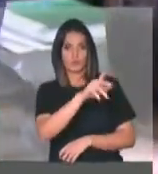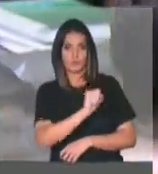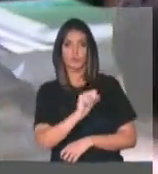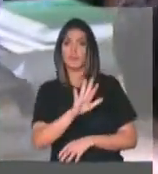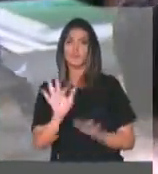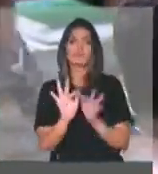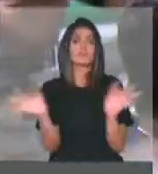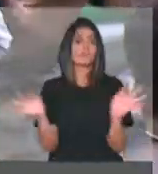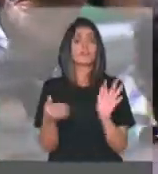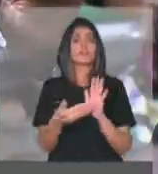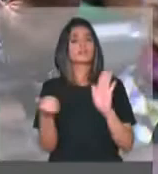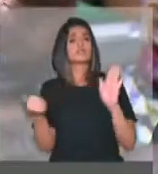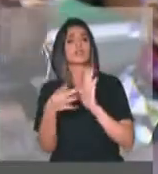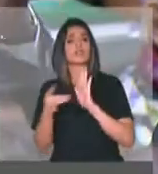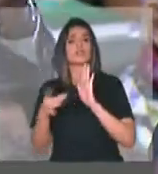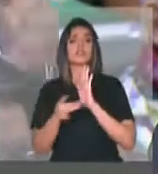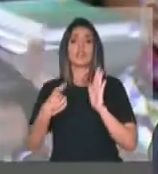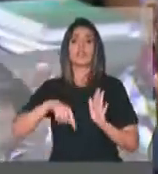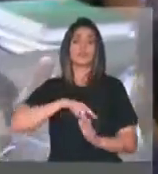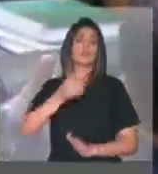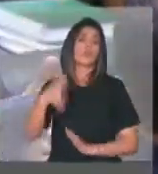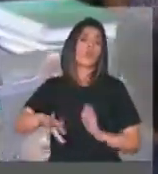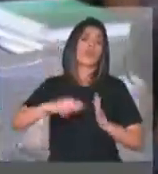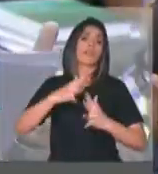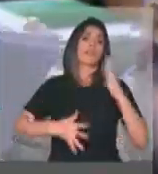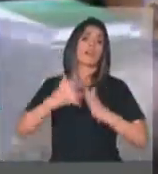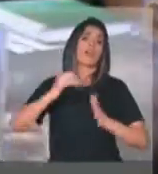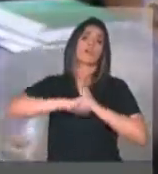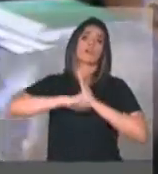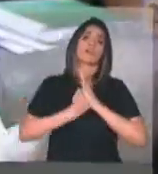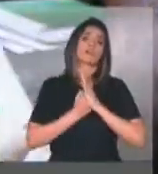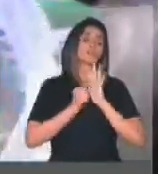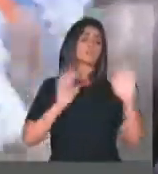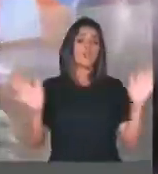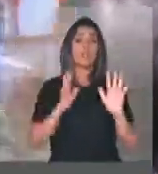destaque, porque nós não queremos obstruir. Deputado, o objetivo é só vê-las acolhidas.